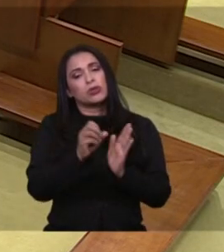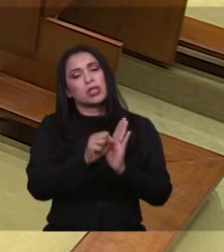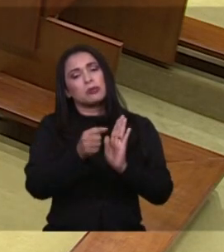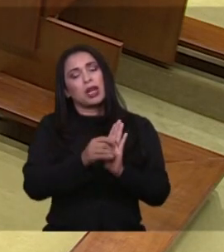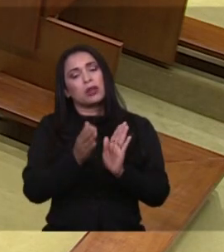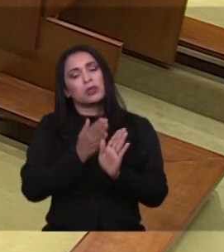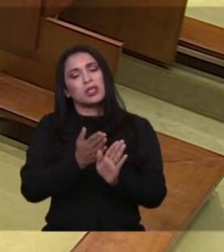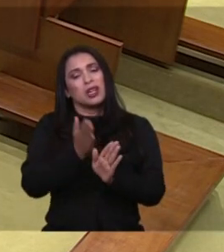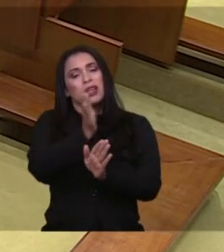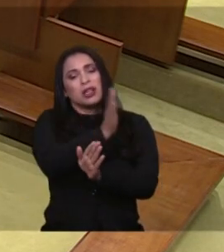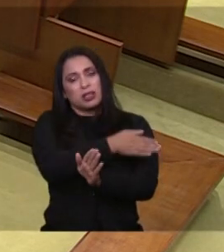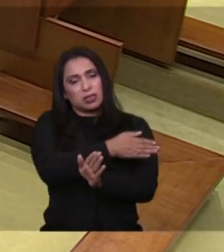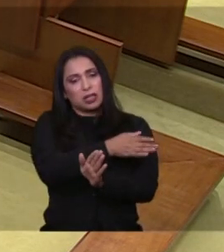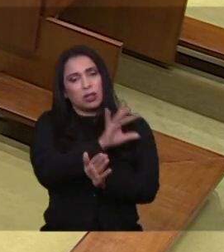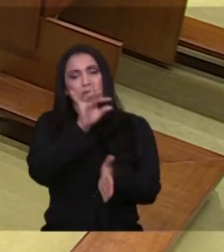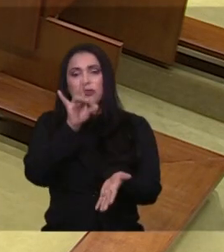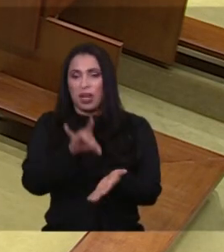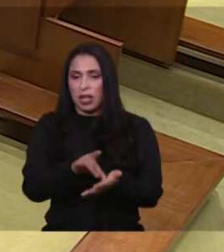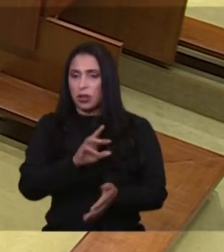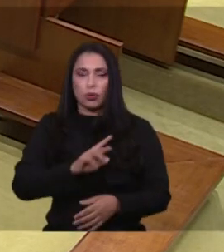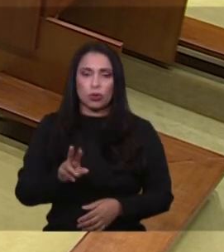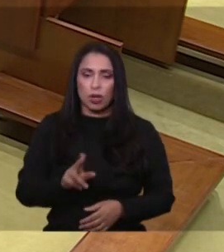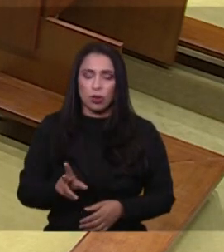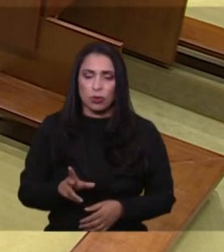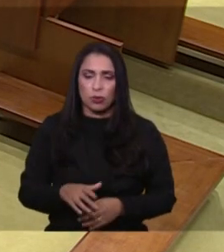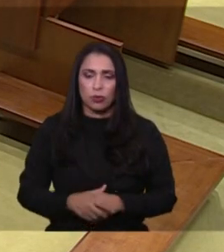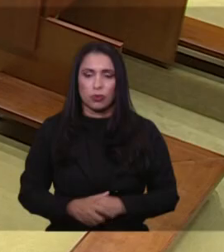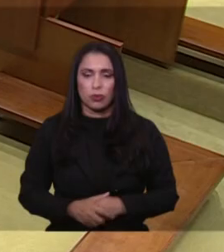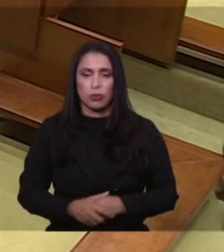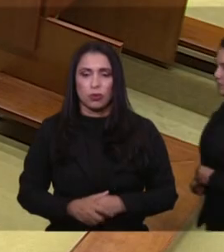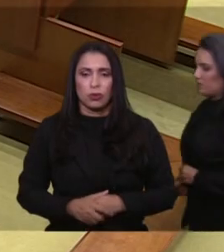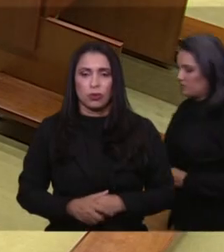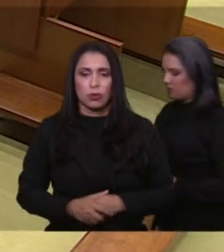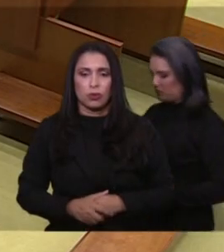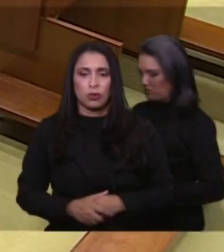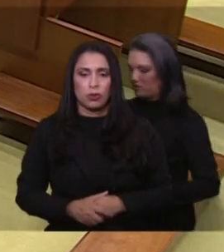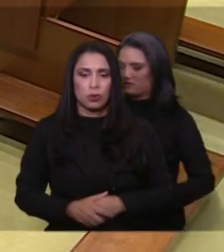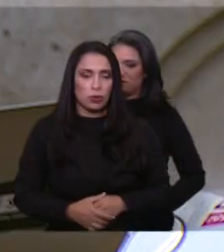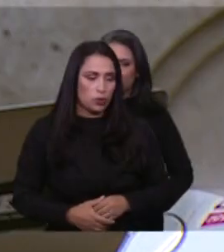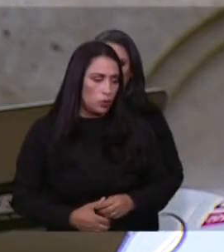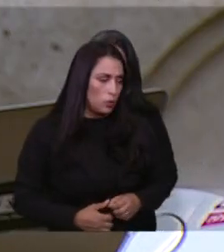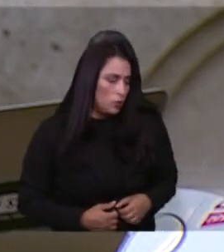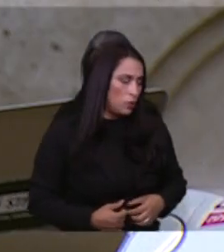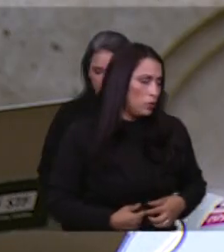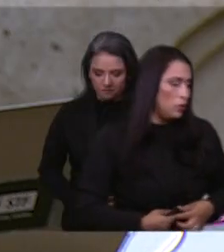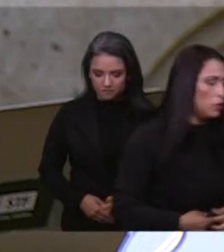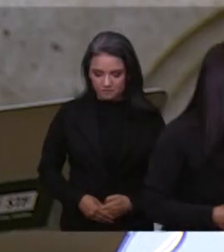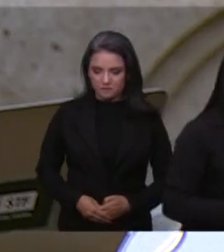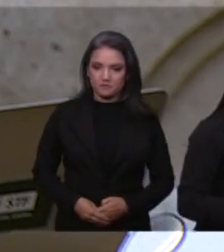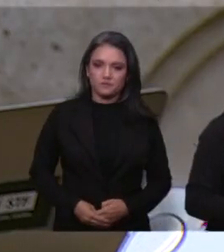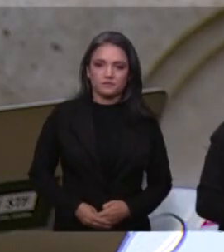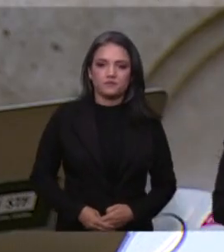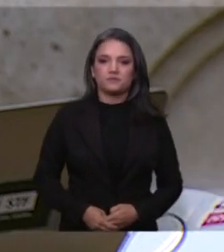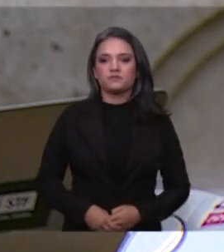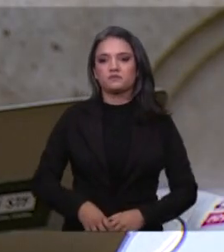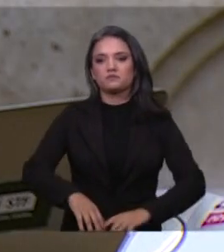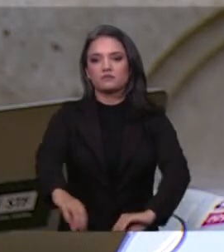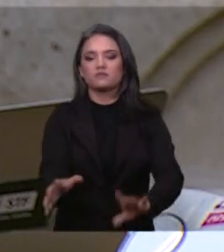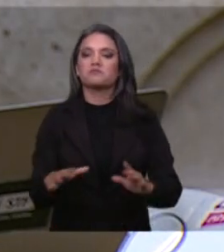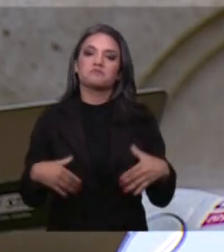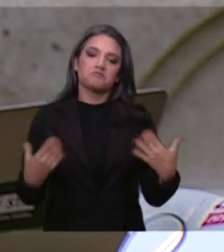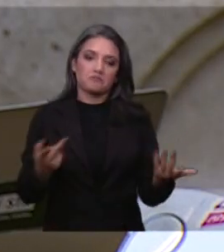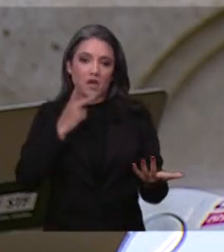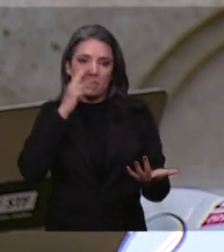Em relação a... Continua valendo ou não está valendo? A minha sugestão aqui... Nos embargos anteriores, nesse caso... Exato. Não, eu acho que a nossa